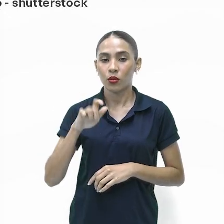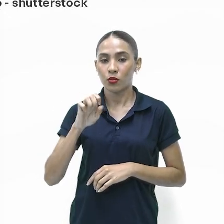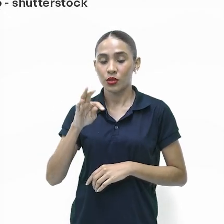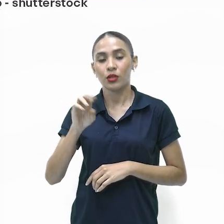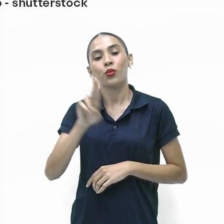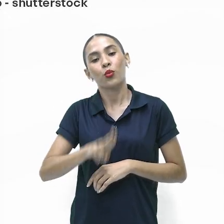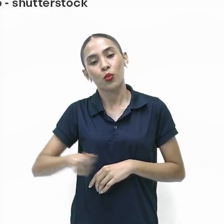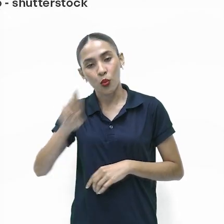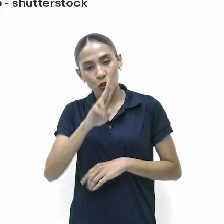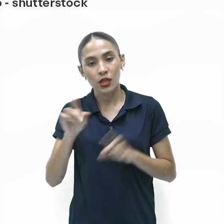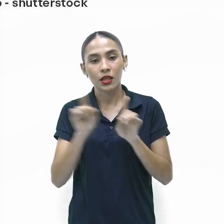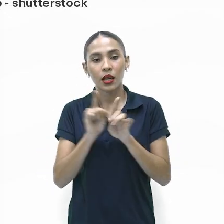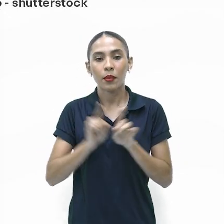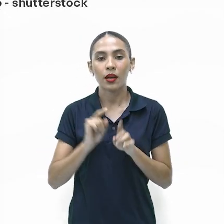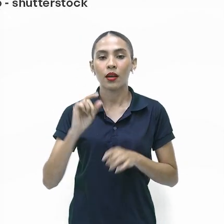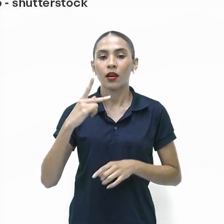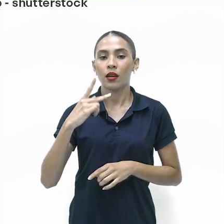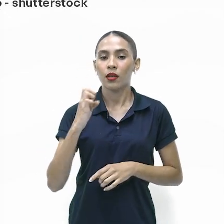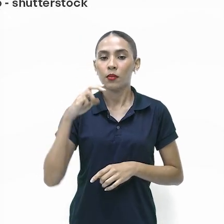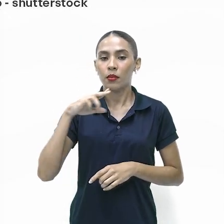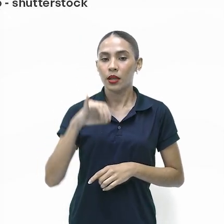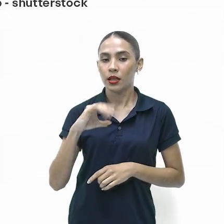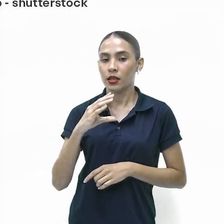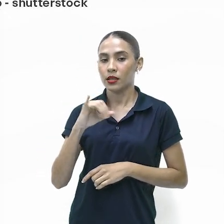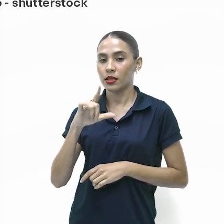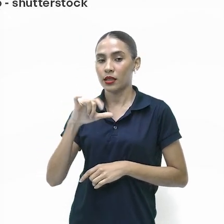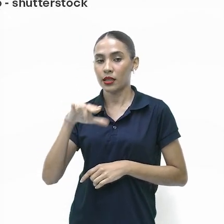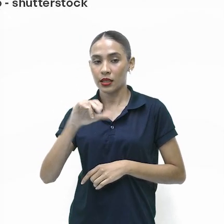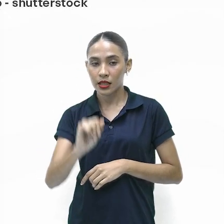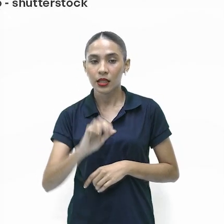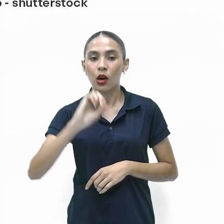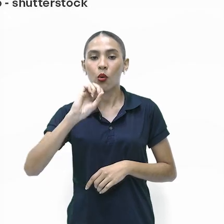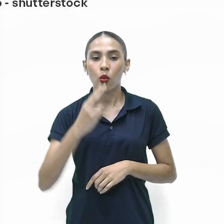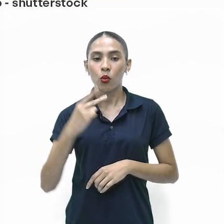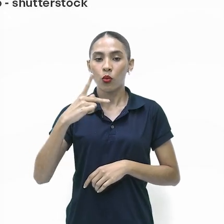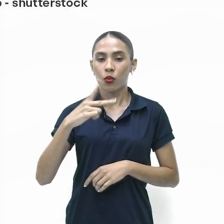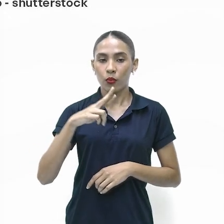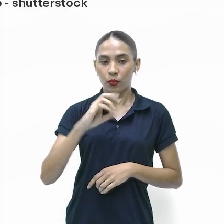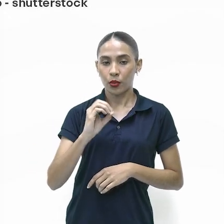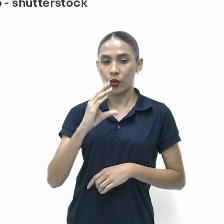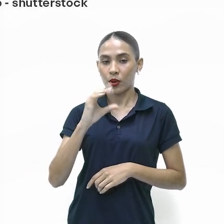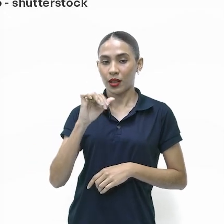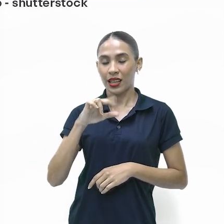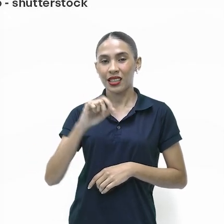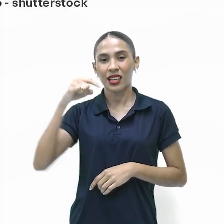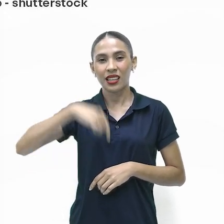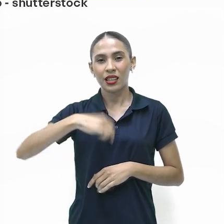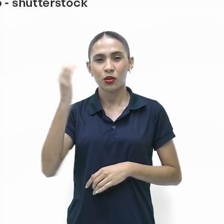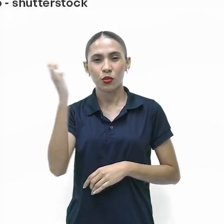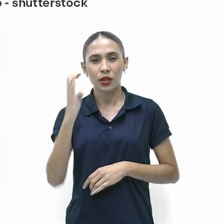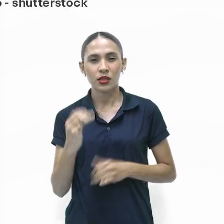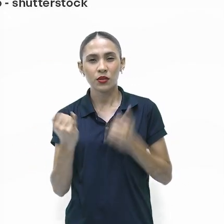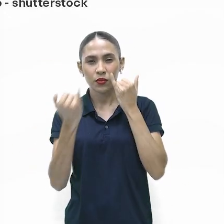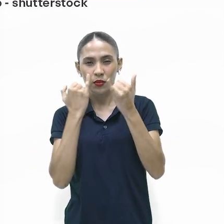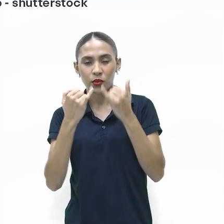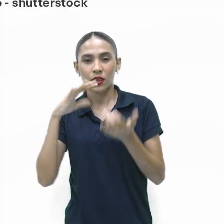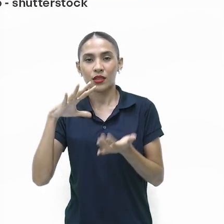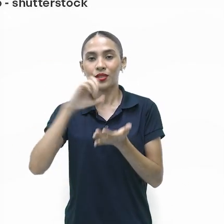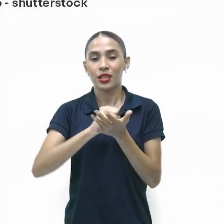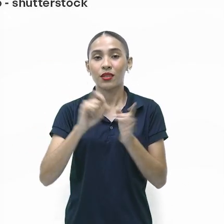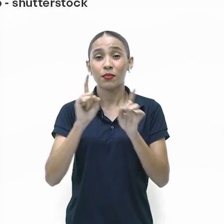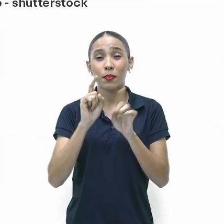é usado a penicilina cristalina ou procaína. Dados no Brasil, né, que em 2021